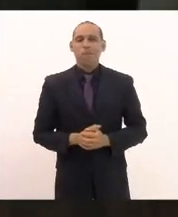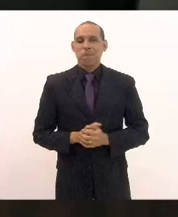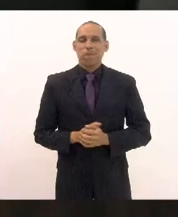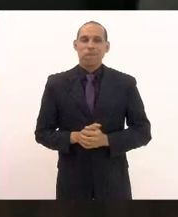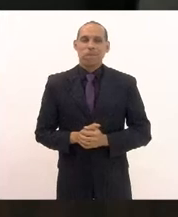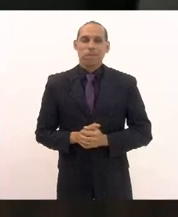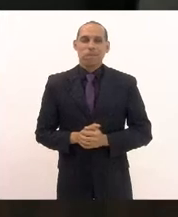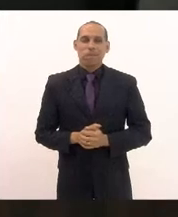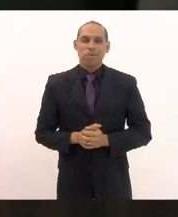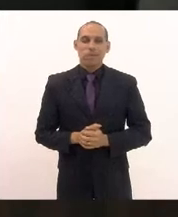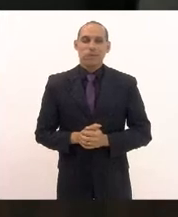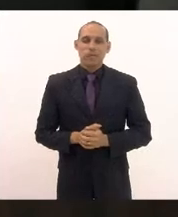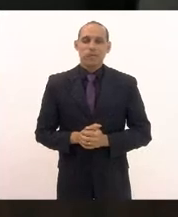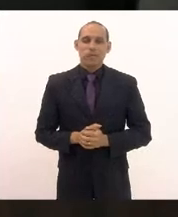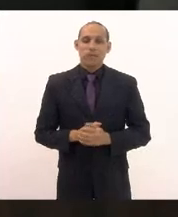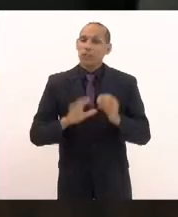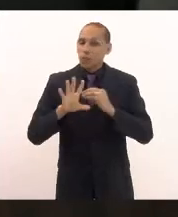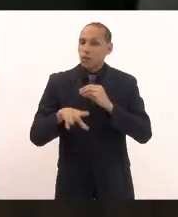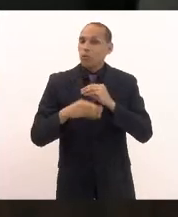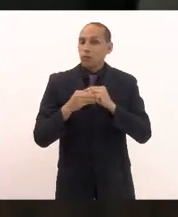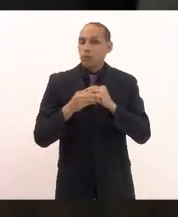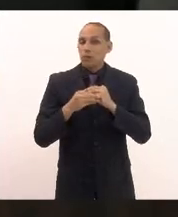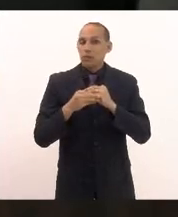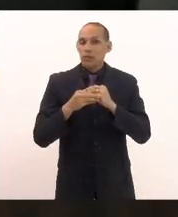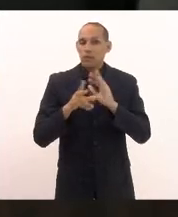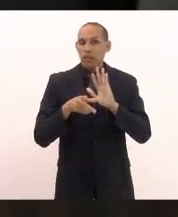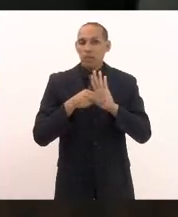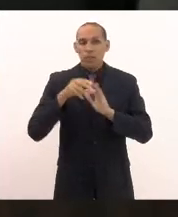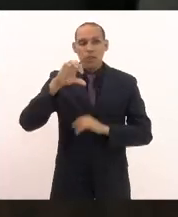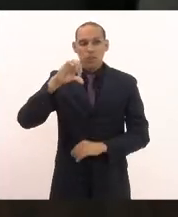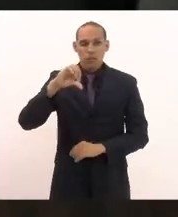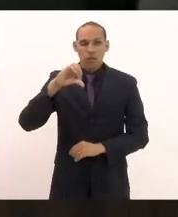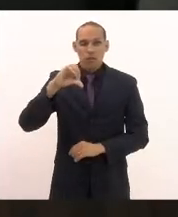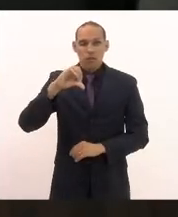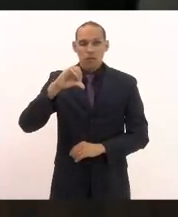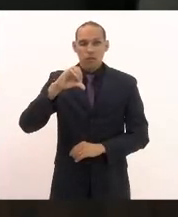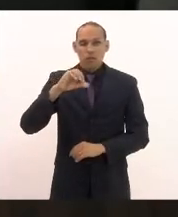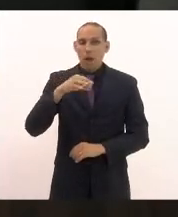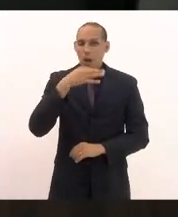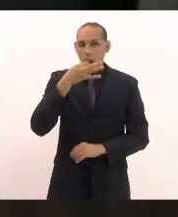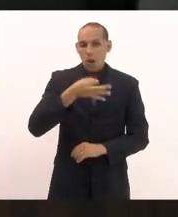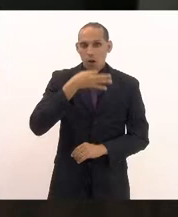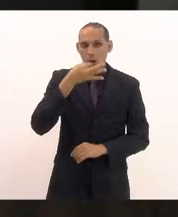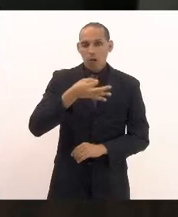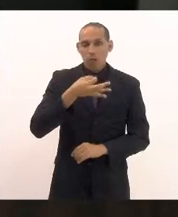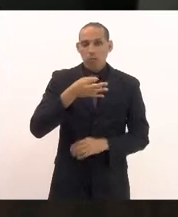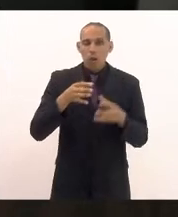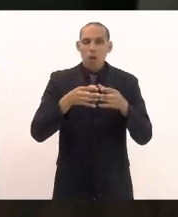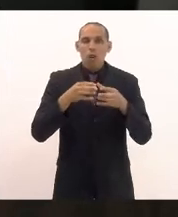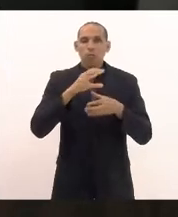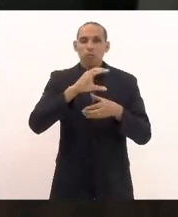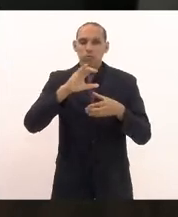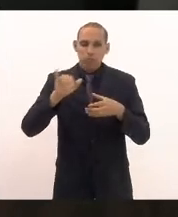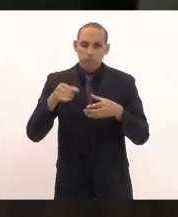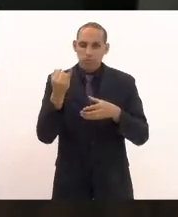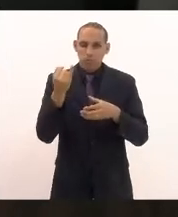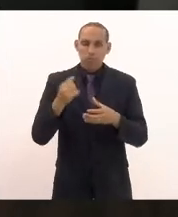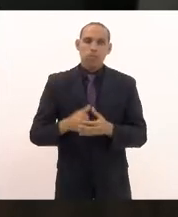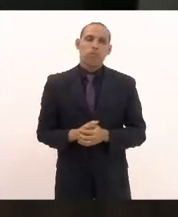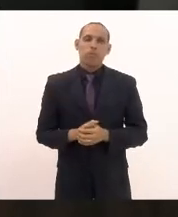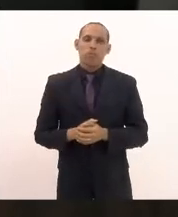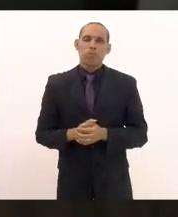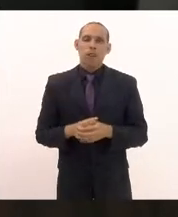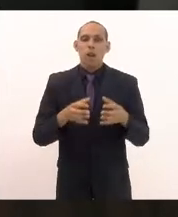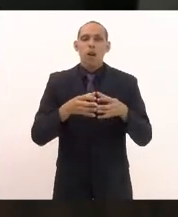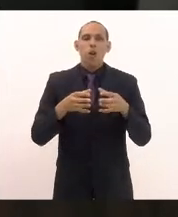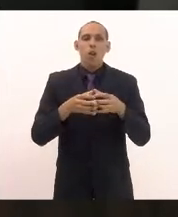perfeito. Incluída a emenda 9, com parecer da Comissão de Constituição e Justiça. Pela